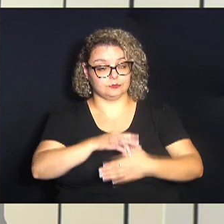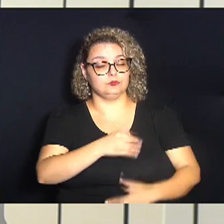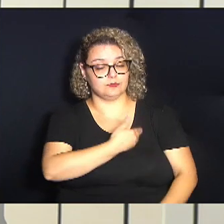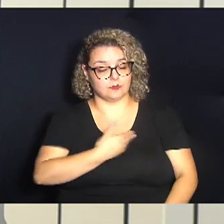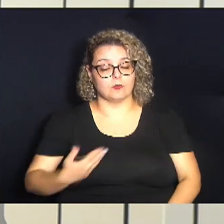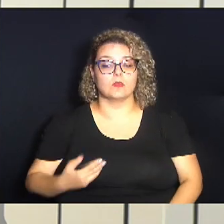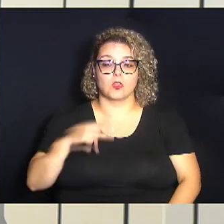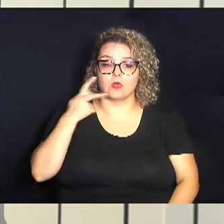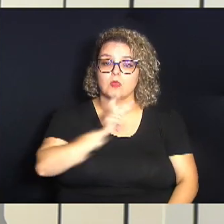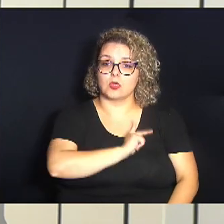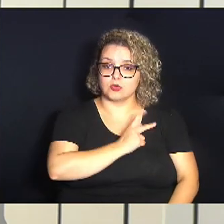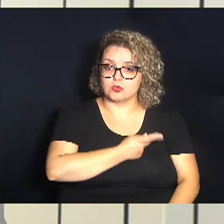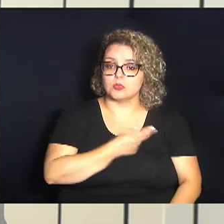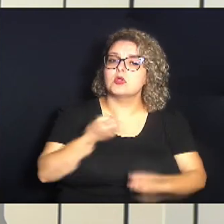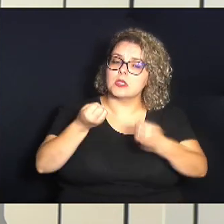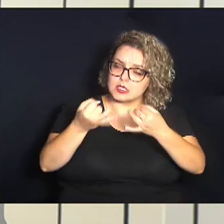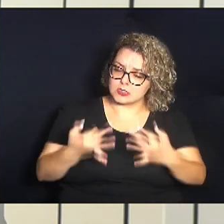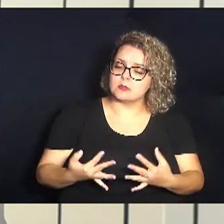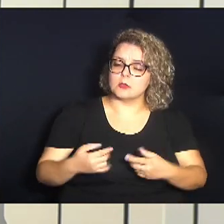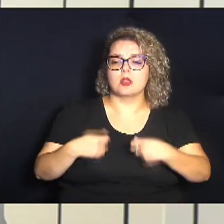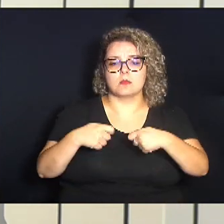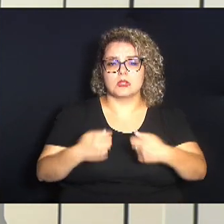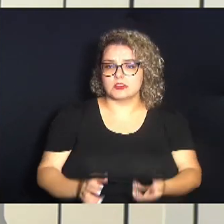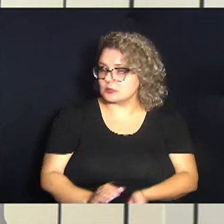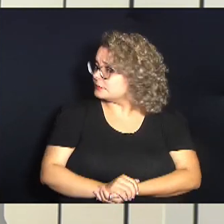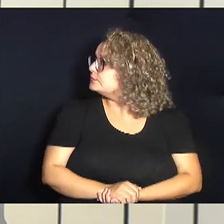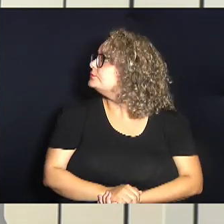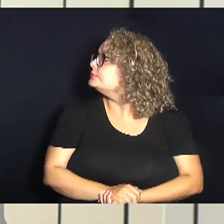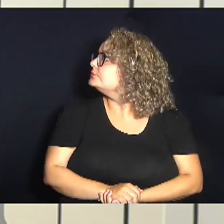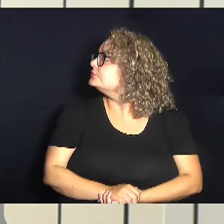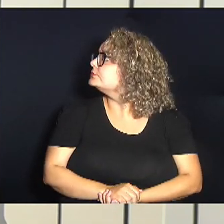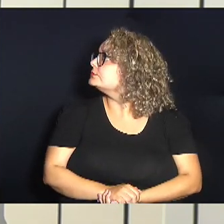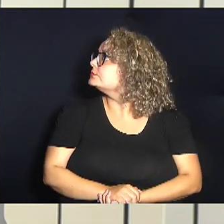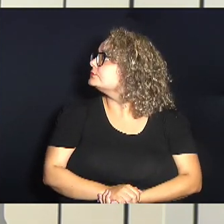Paulo Haddad, justificou a necessidade.